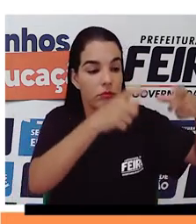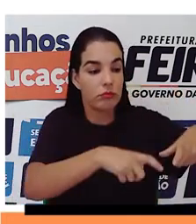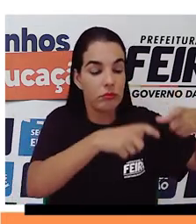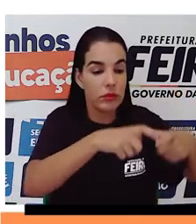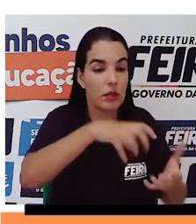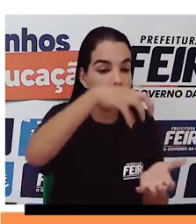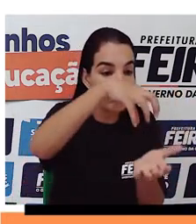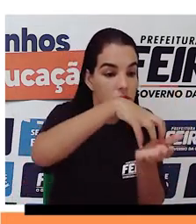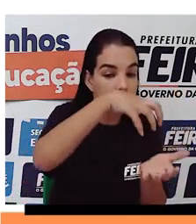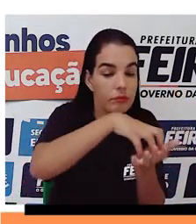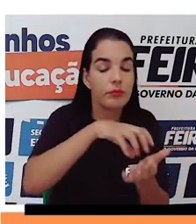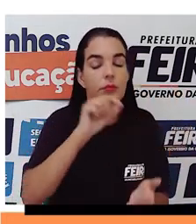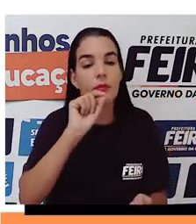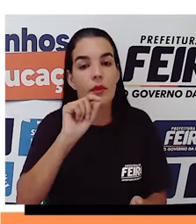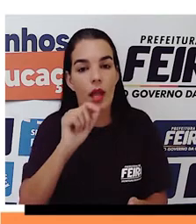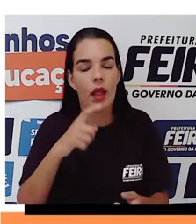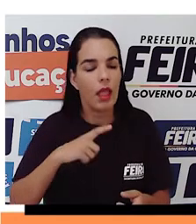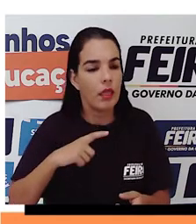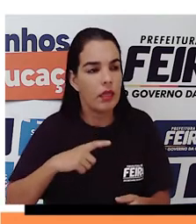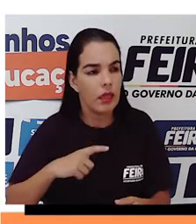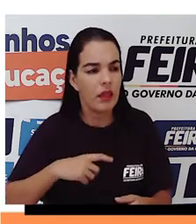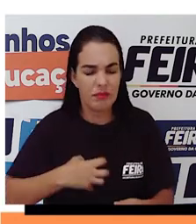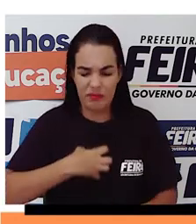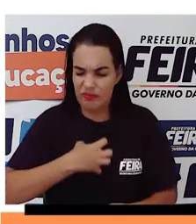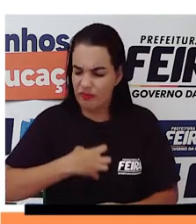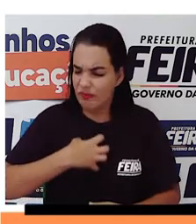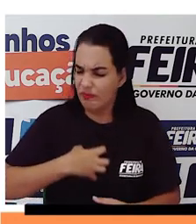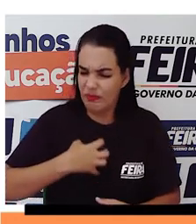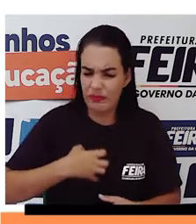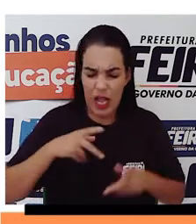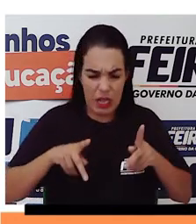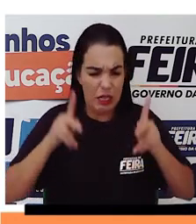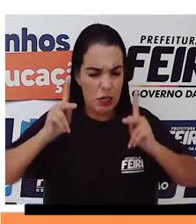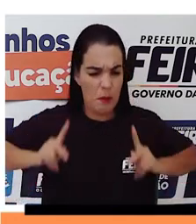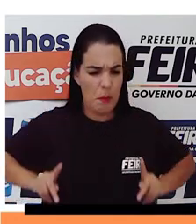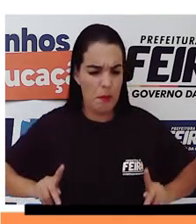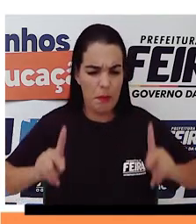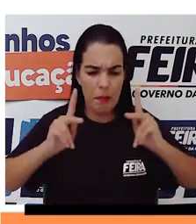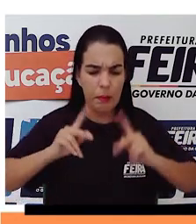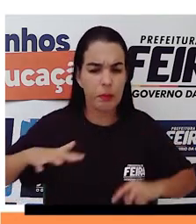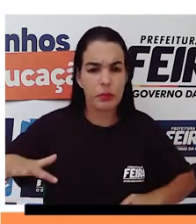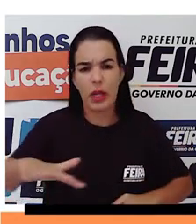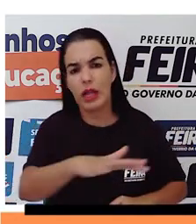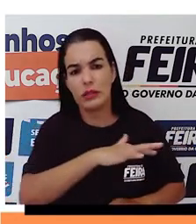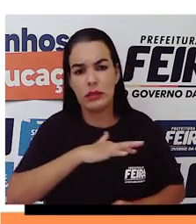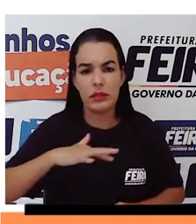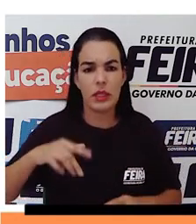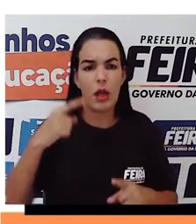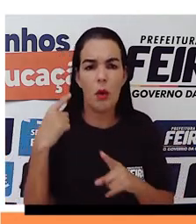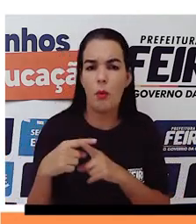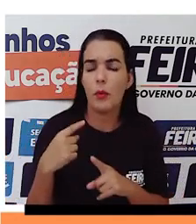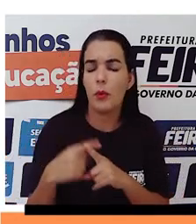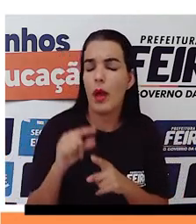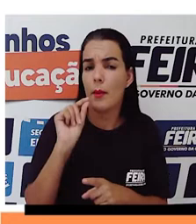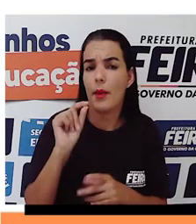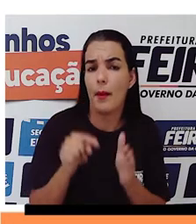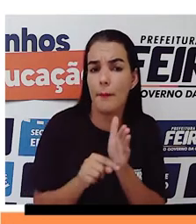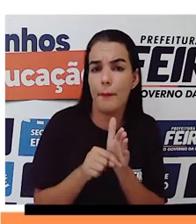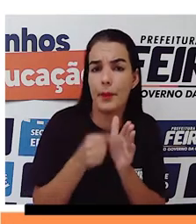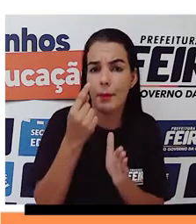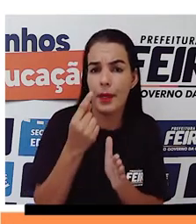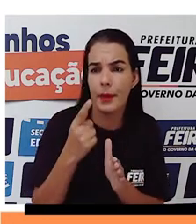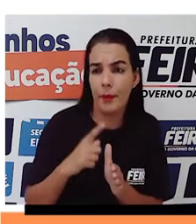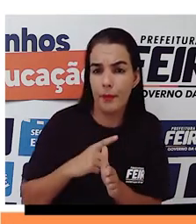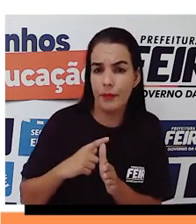capitania, ela vinha provocando a ira da população maranhense por vários fatores. Primeiro, porque oferecia produtos